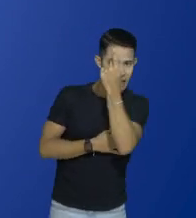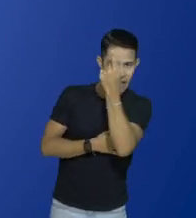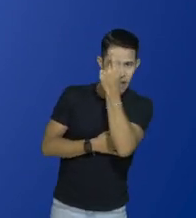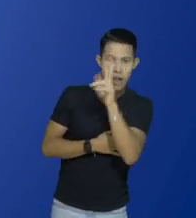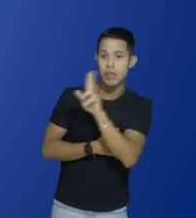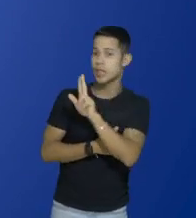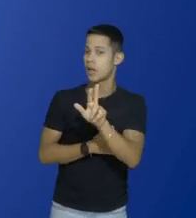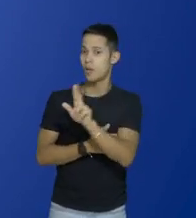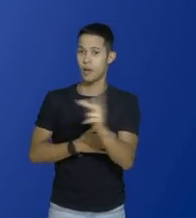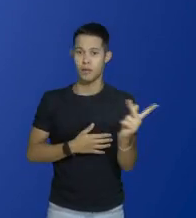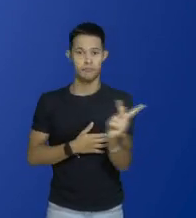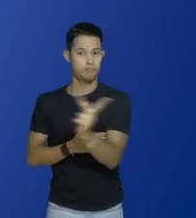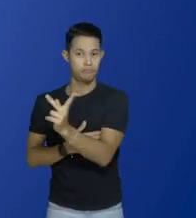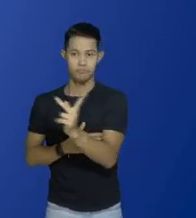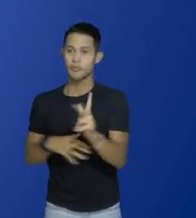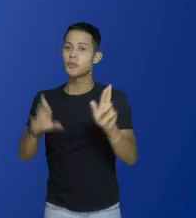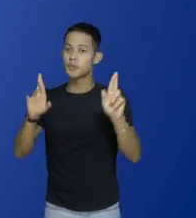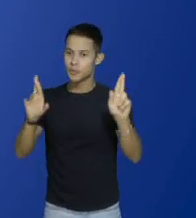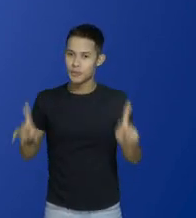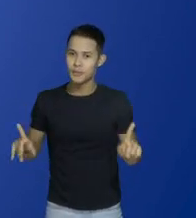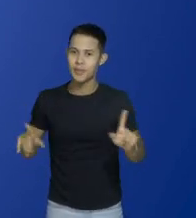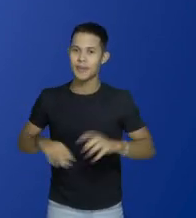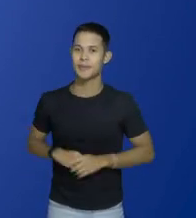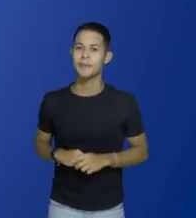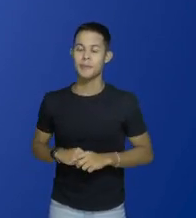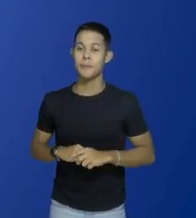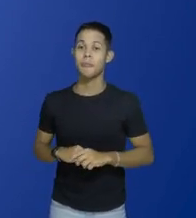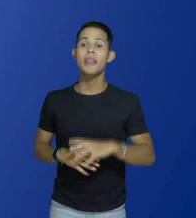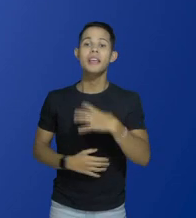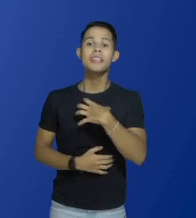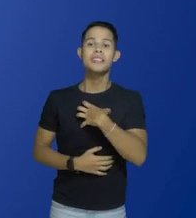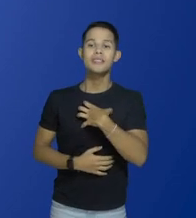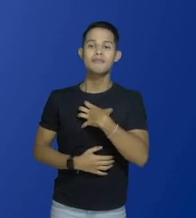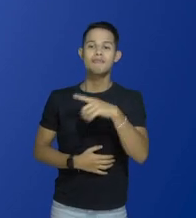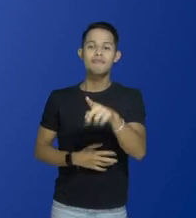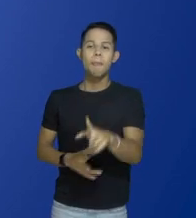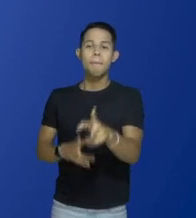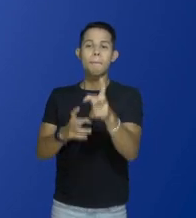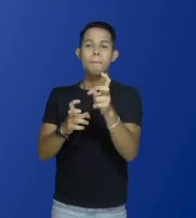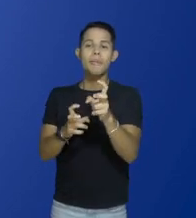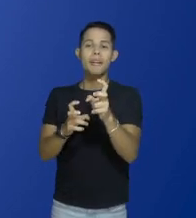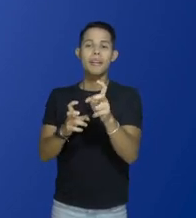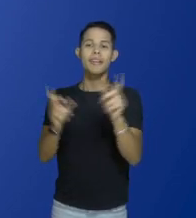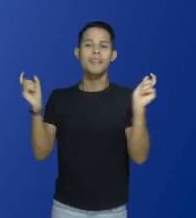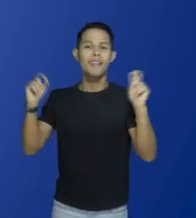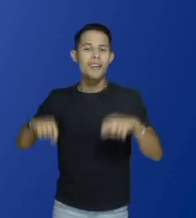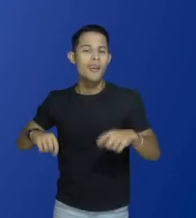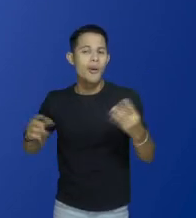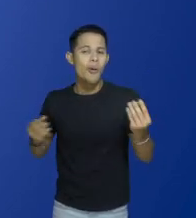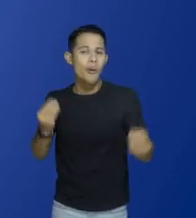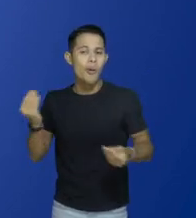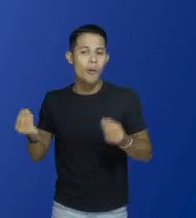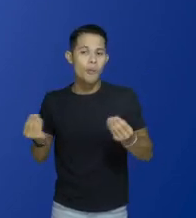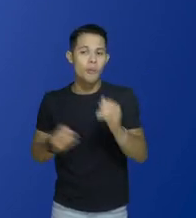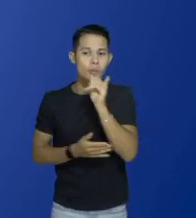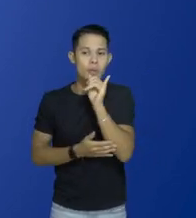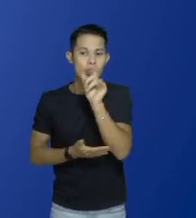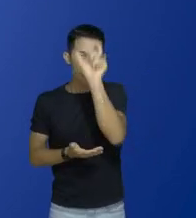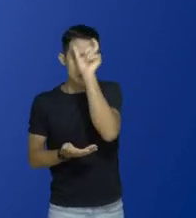diferente. Alguns sinais que podem ser observados, né? Na dislexia, tem atraso no desenvolvimento da fala.